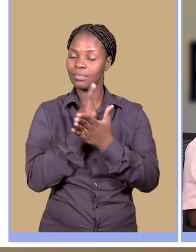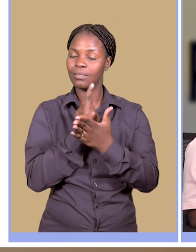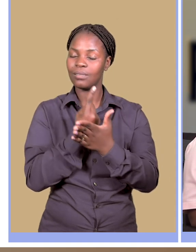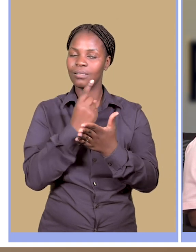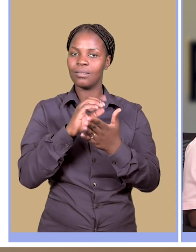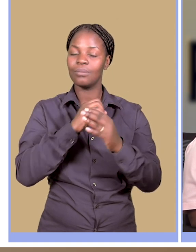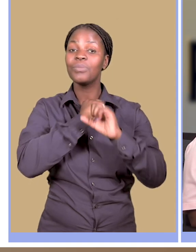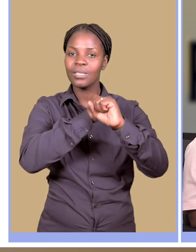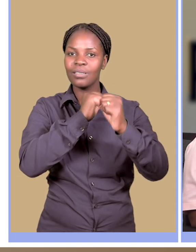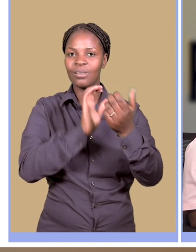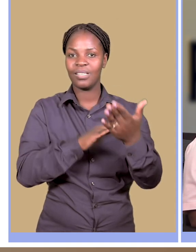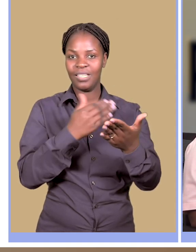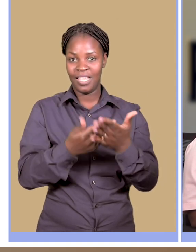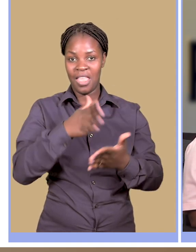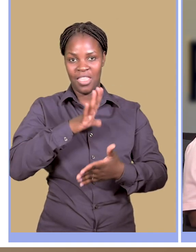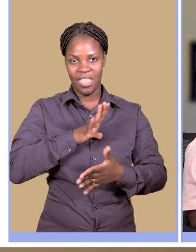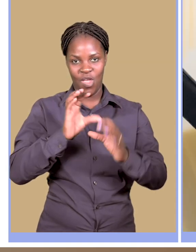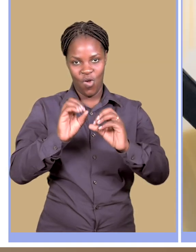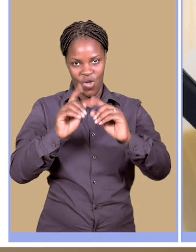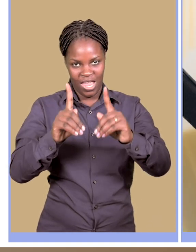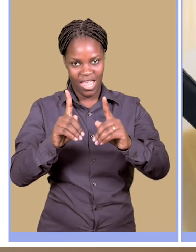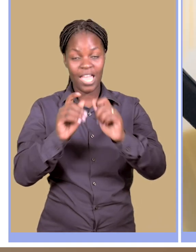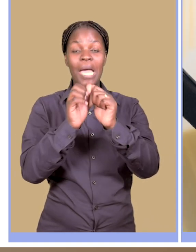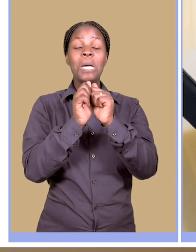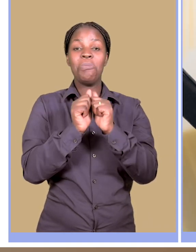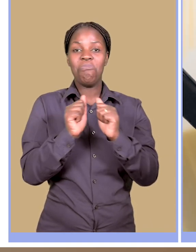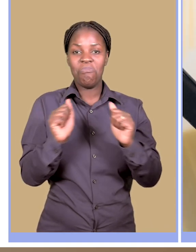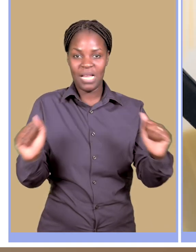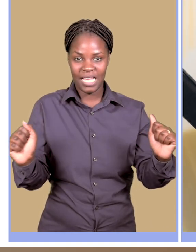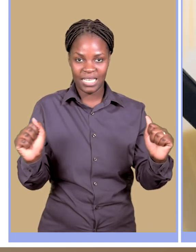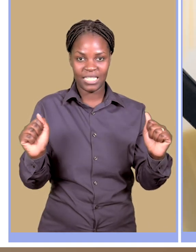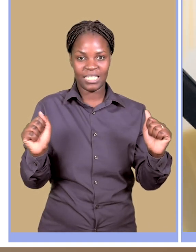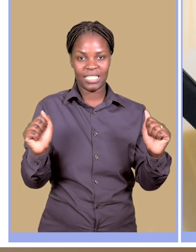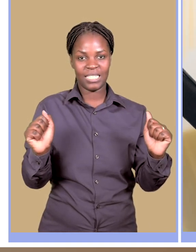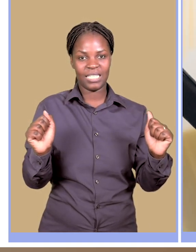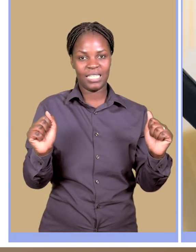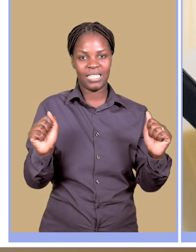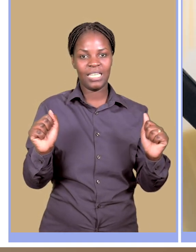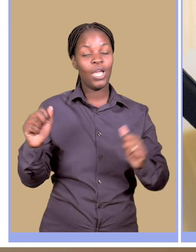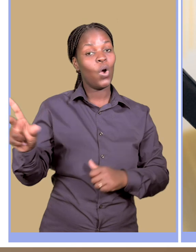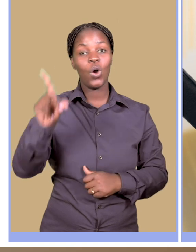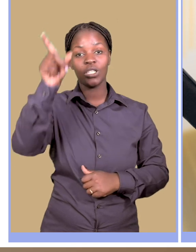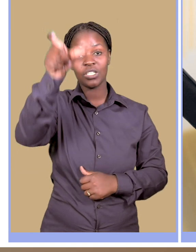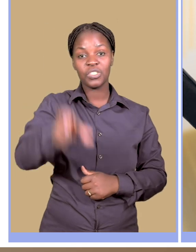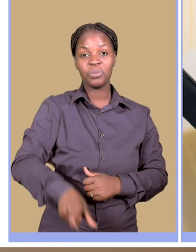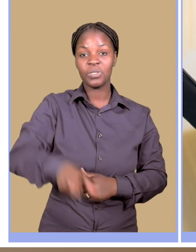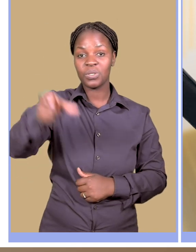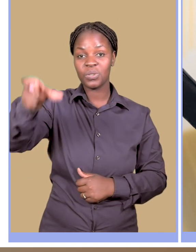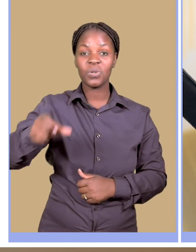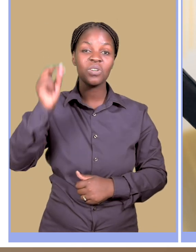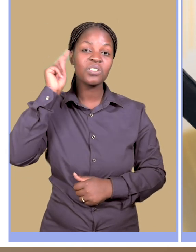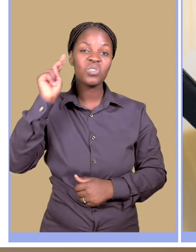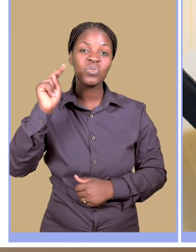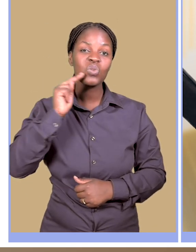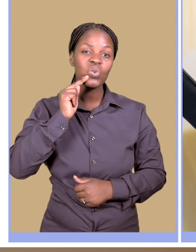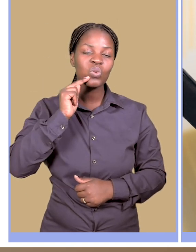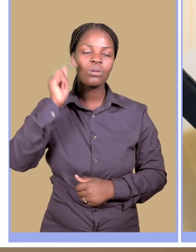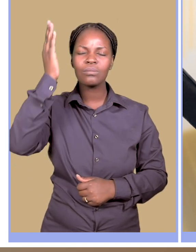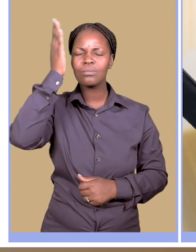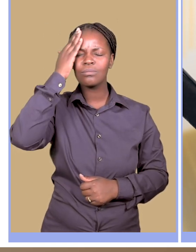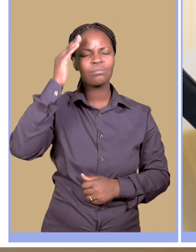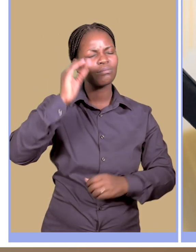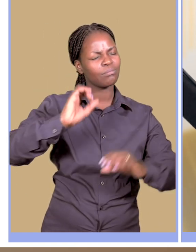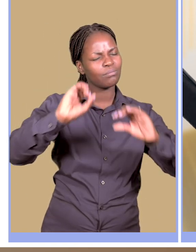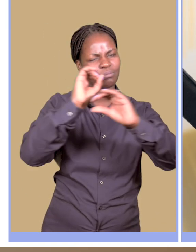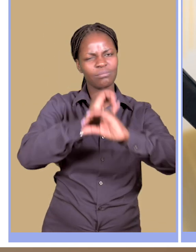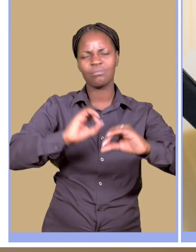demais instrumentos que Moçambique ratifica, é também o facto de que muitas pessoas ainda não sabem falar a